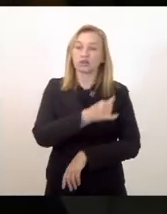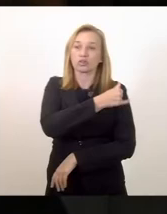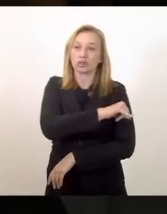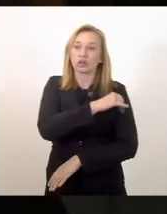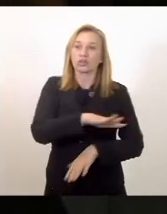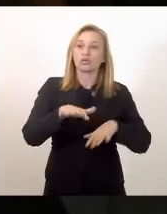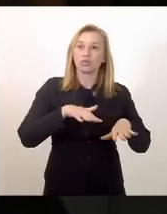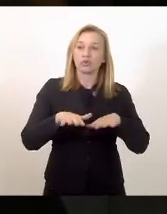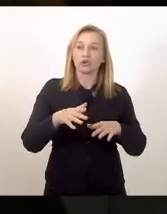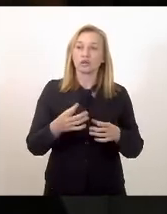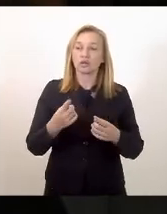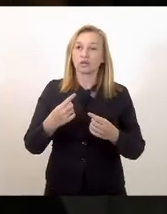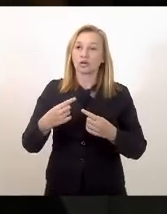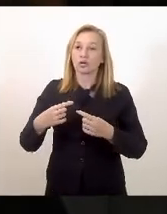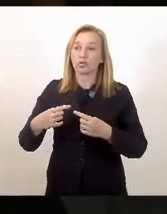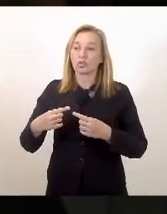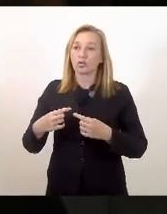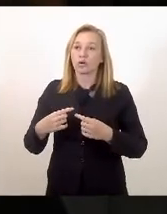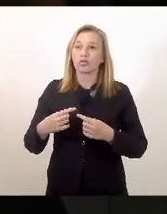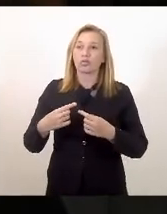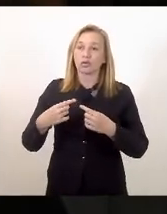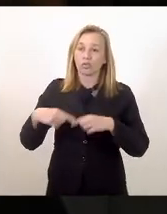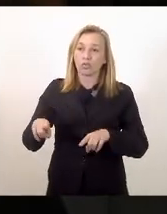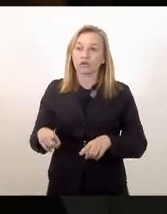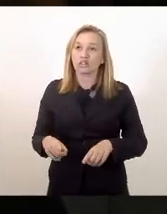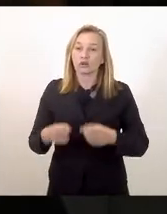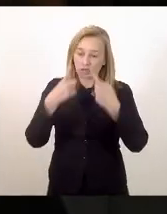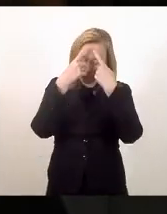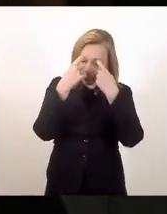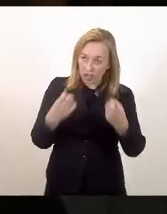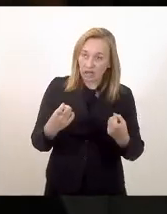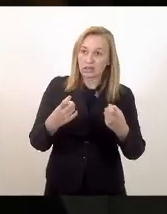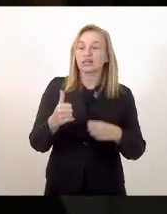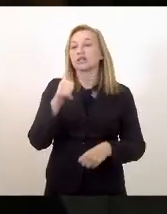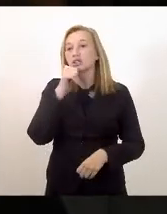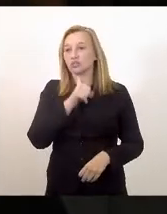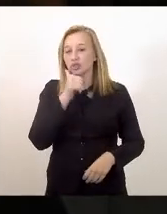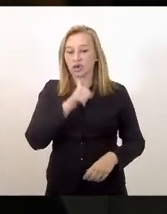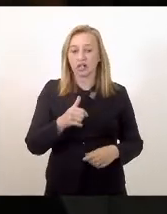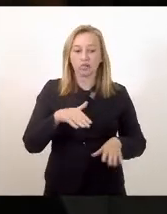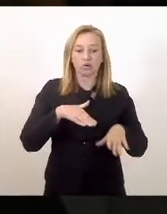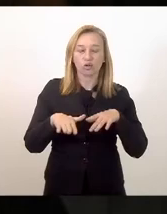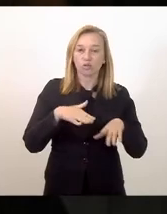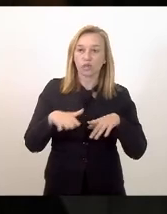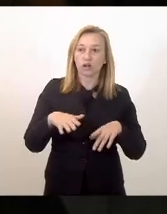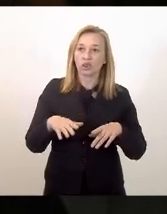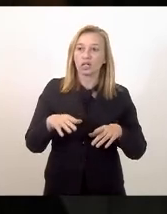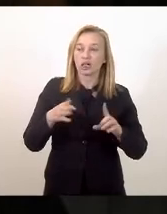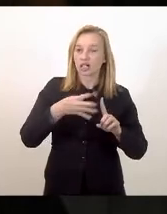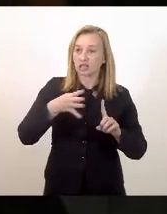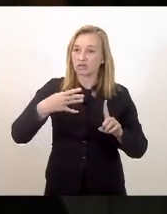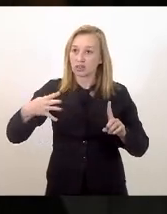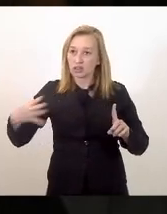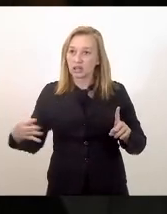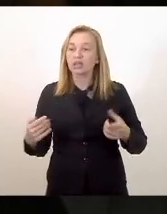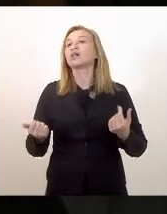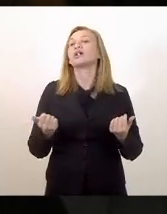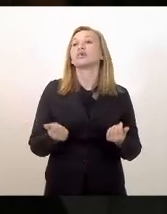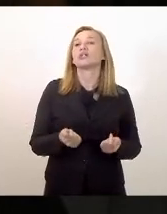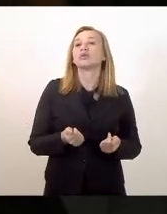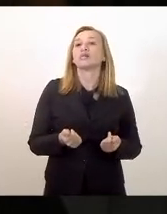movimentos antirracistas, os movimentos que lutam contra a violência que se abate sobre as mulheres, os movimentos que lutam contra a LGBTfobia, os movimentos